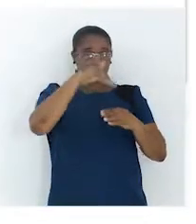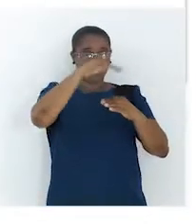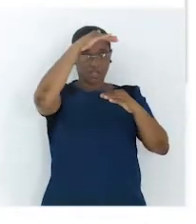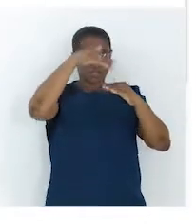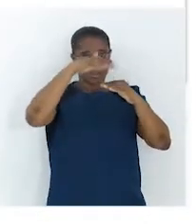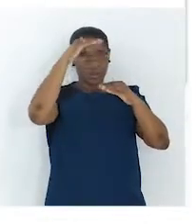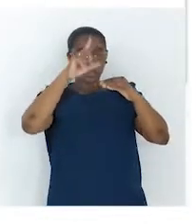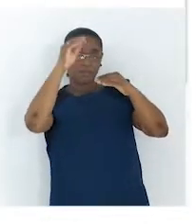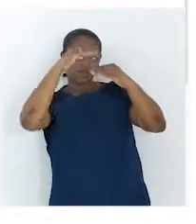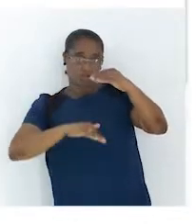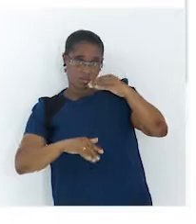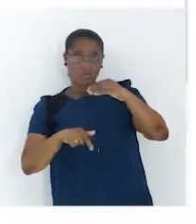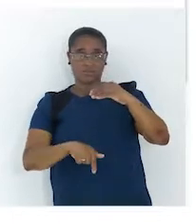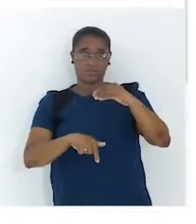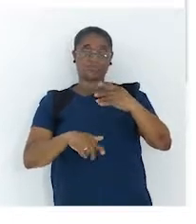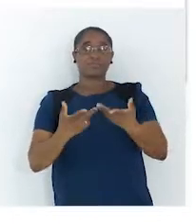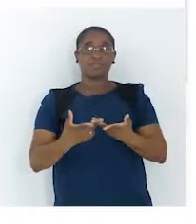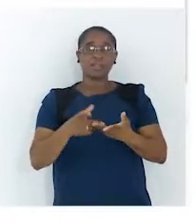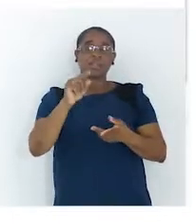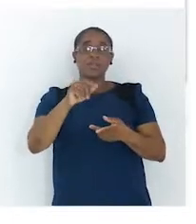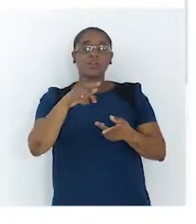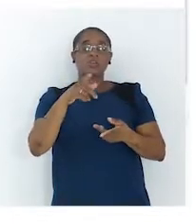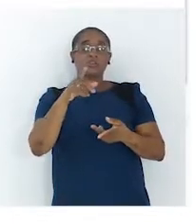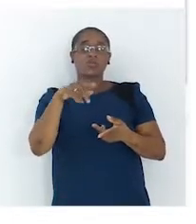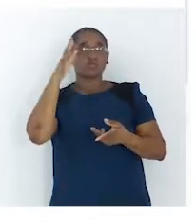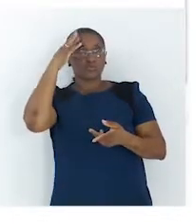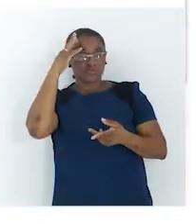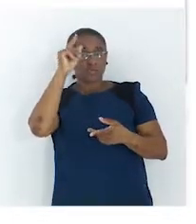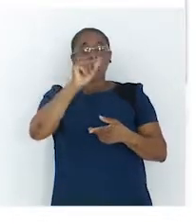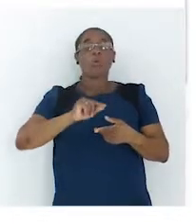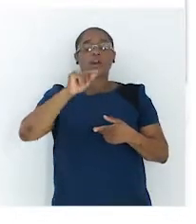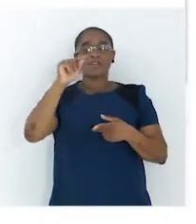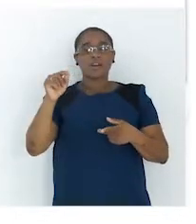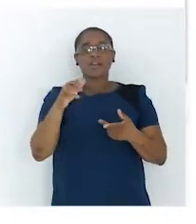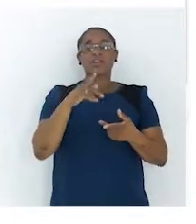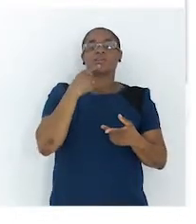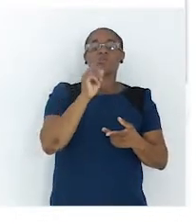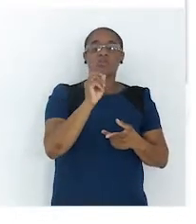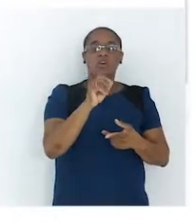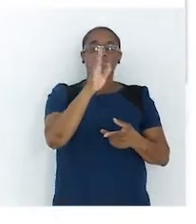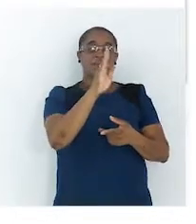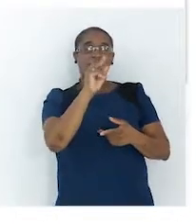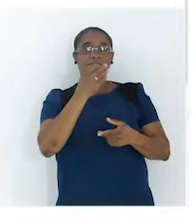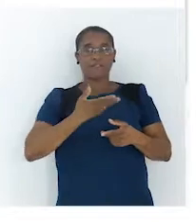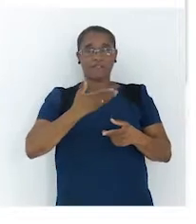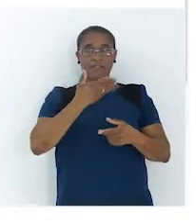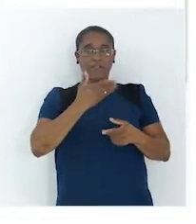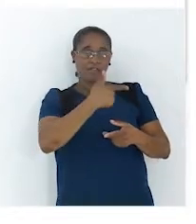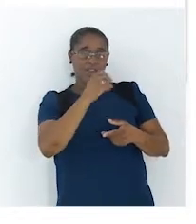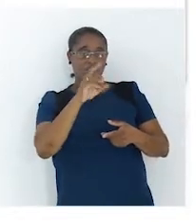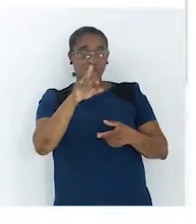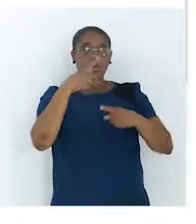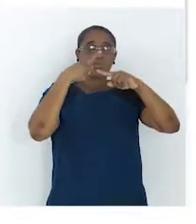eo denominador uma expressão com radical denominado fator multiplicativo